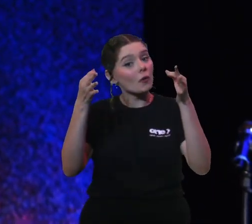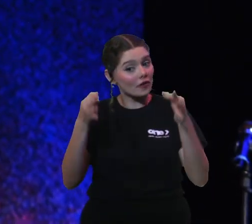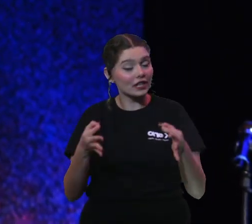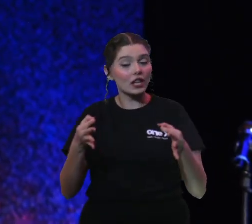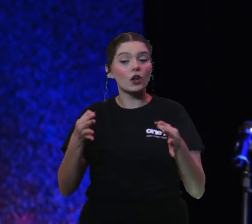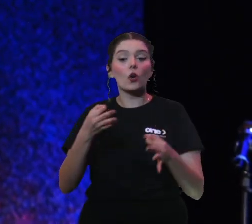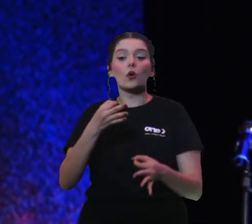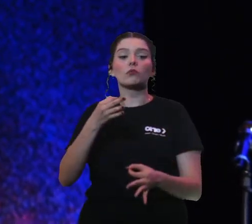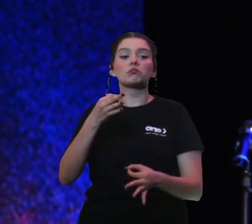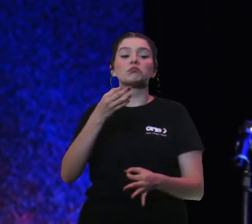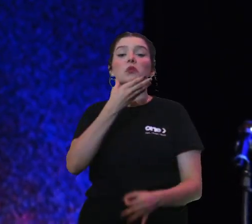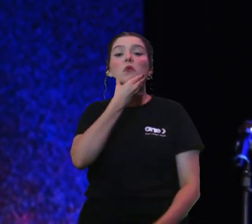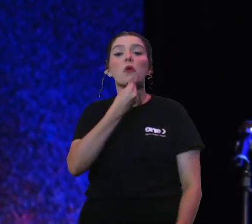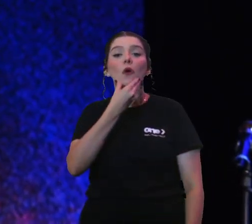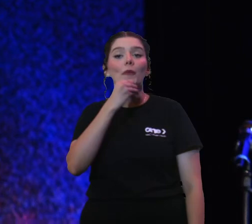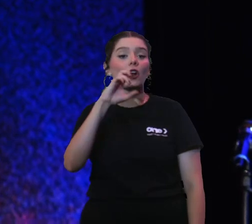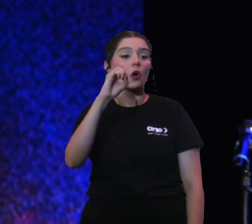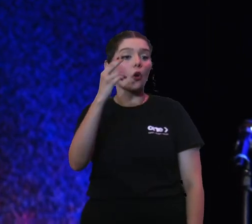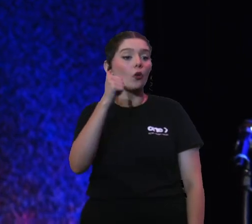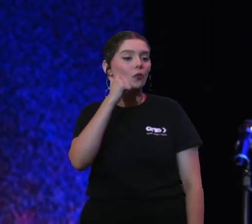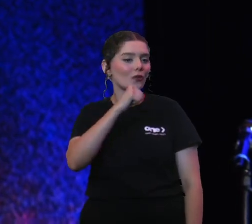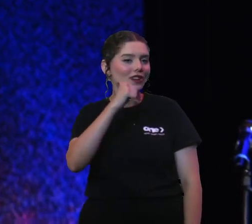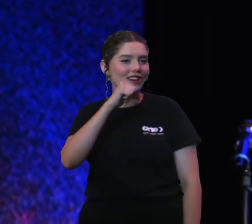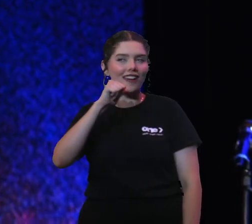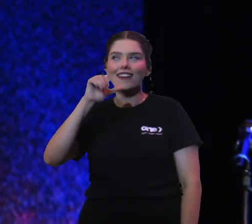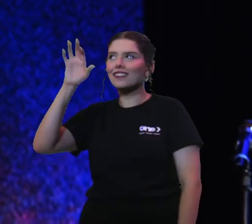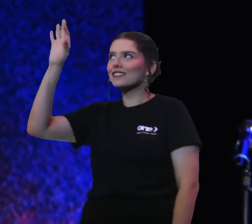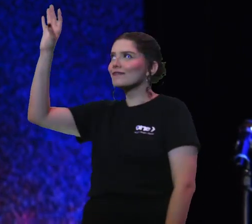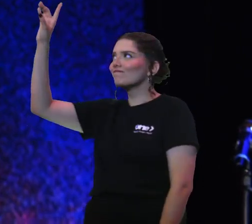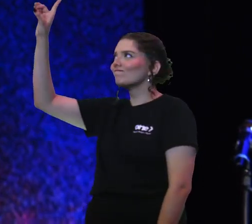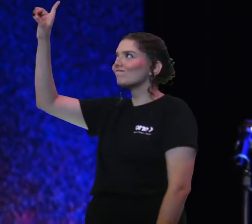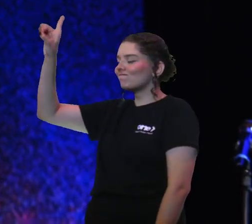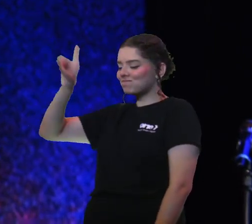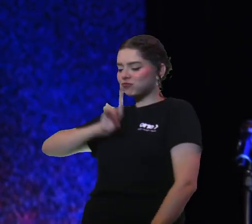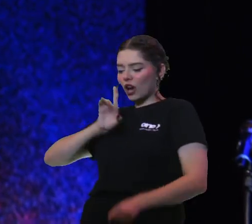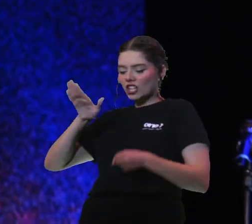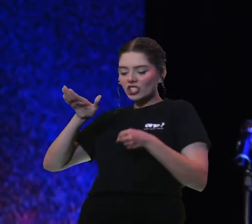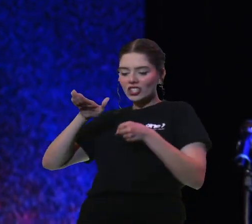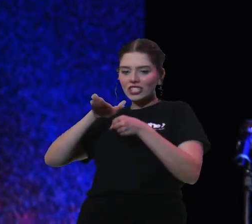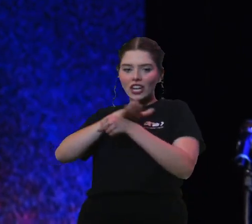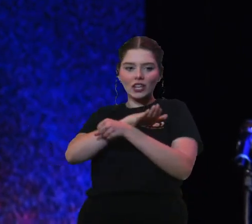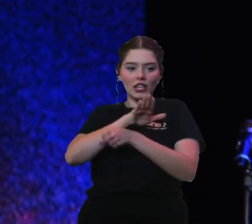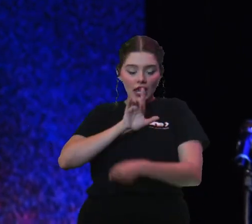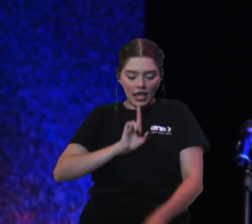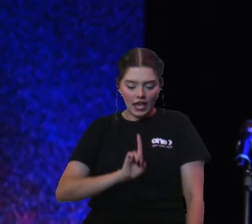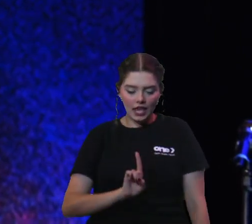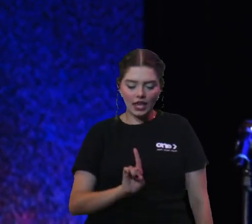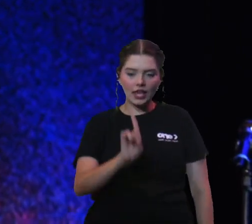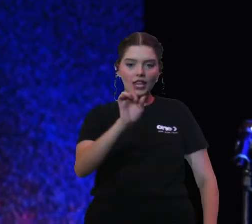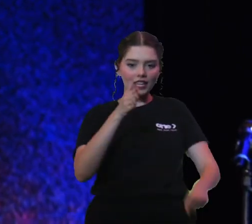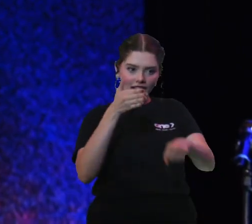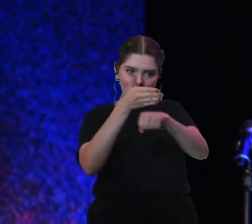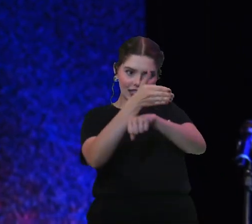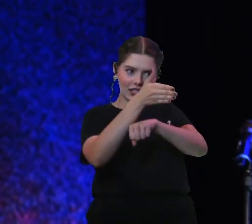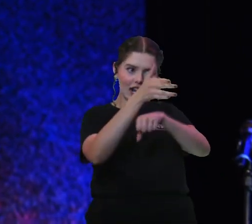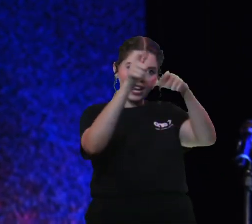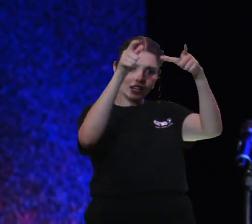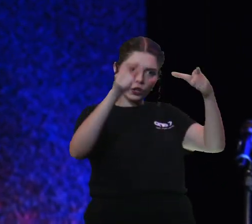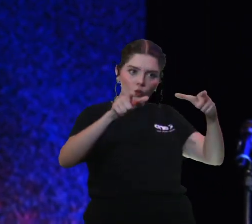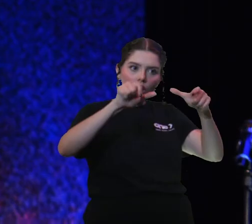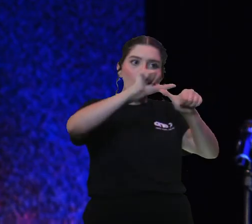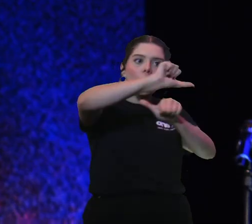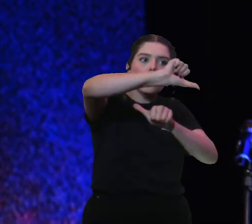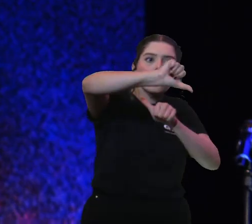quando um homem e uma mulher de Deus, cheias do Espírito, fervorosos, quentes pelo Senhor, passam por algum lugar, aquela